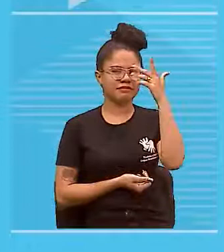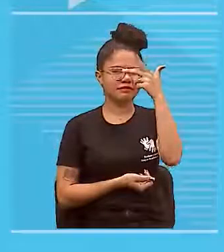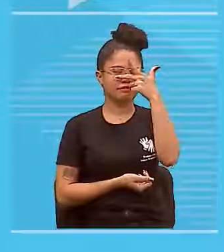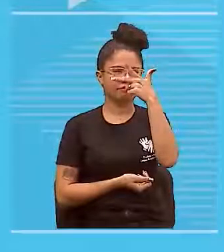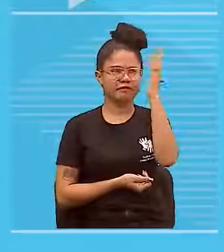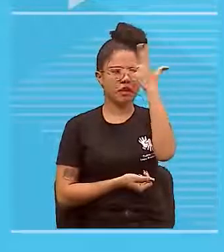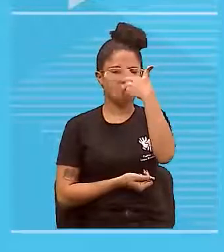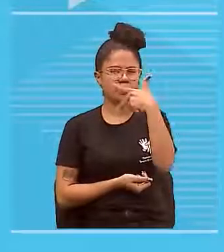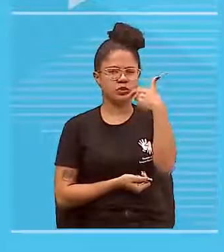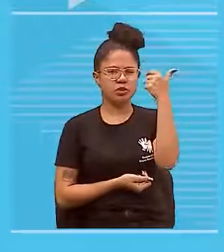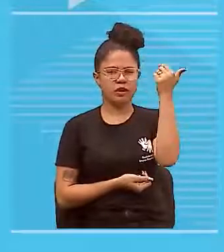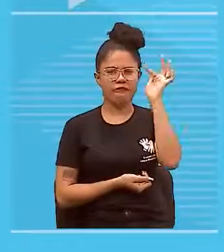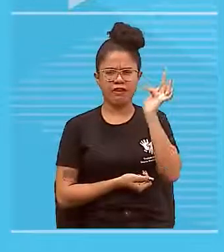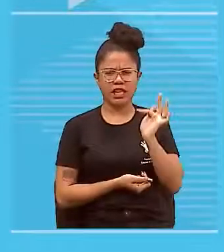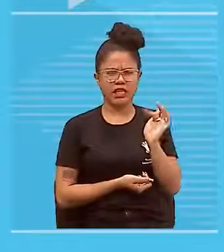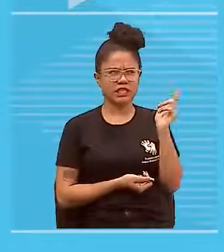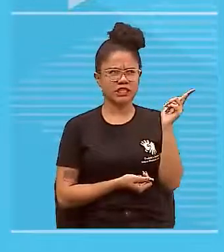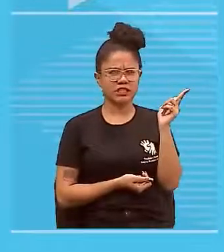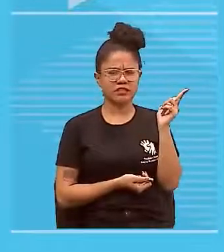visualizando